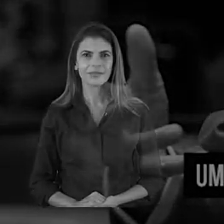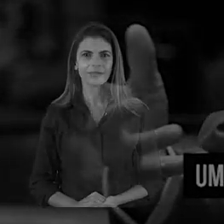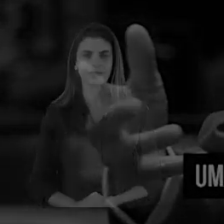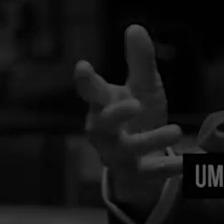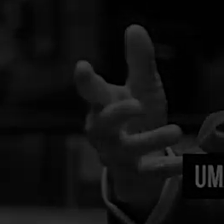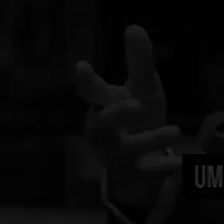NO